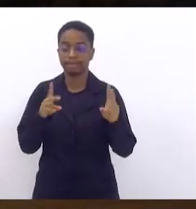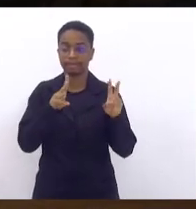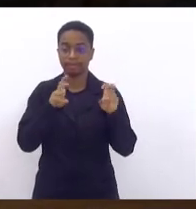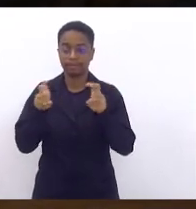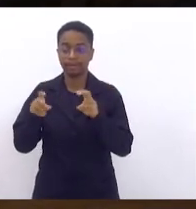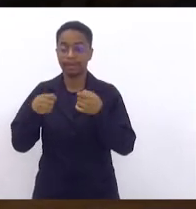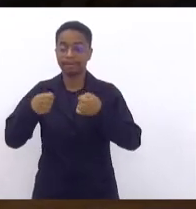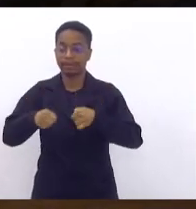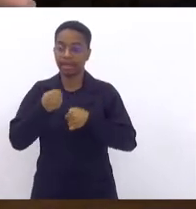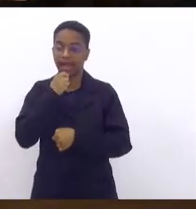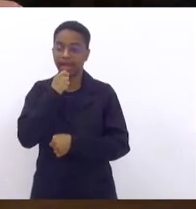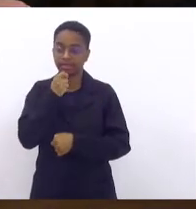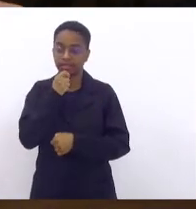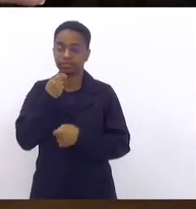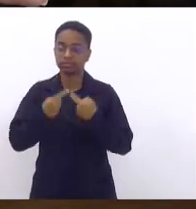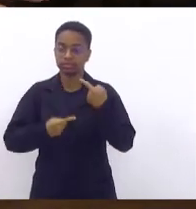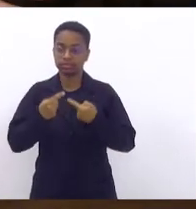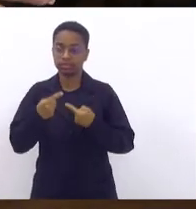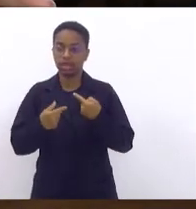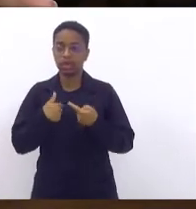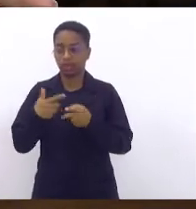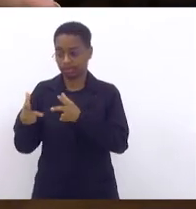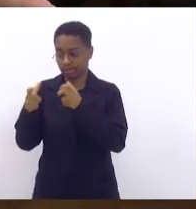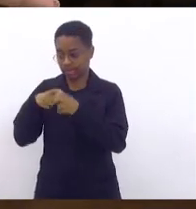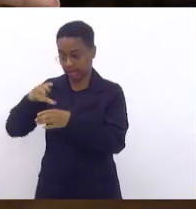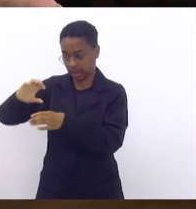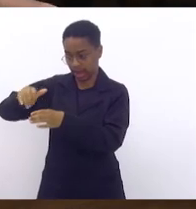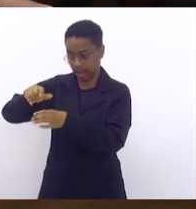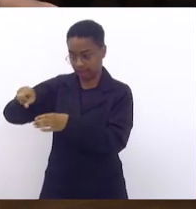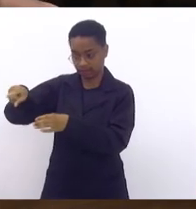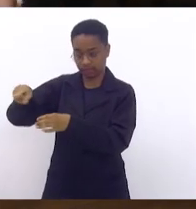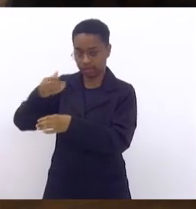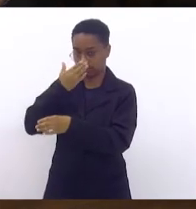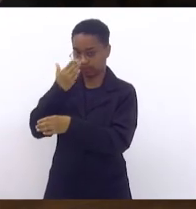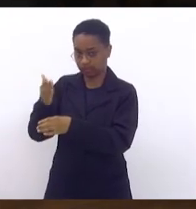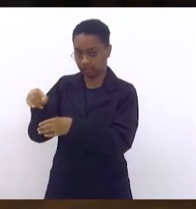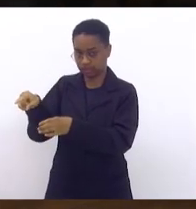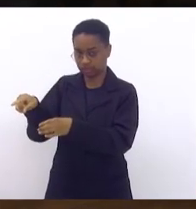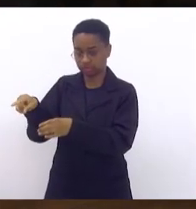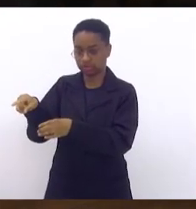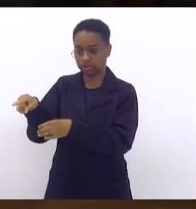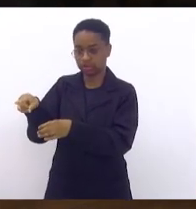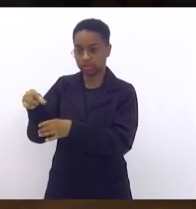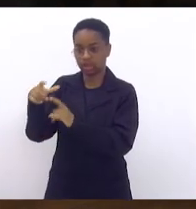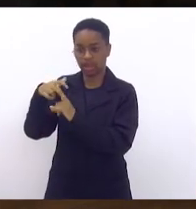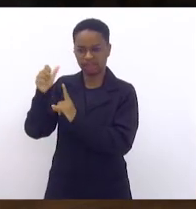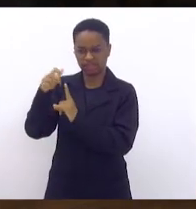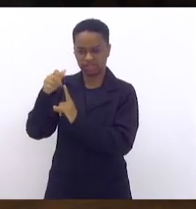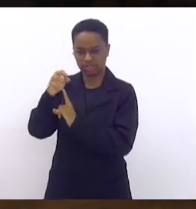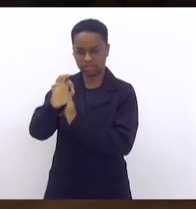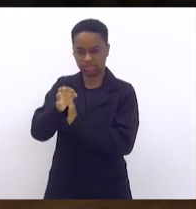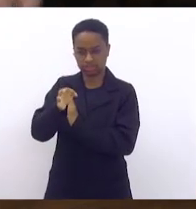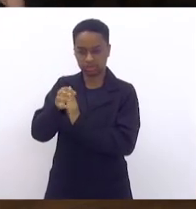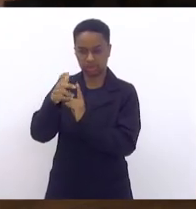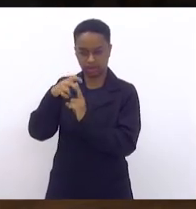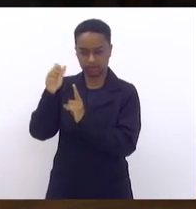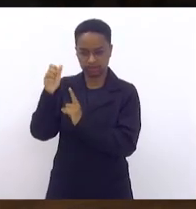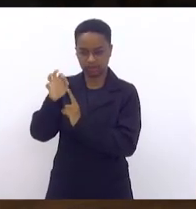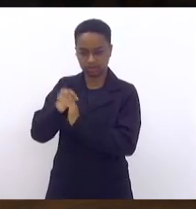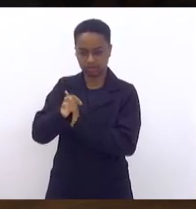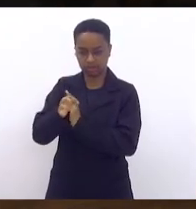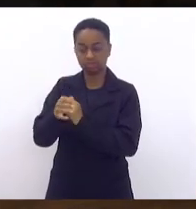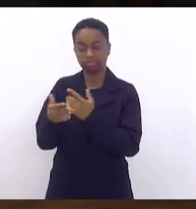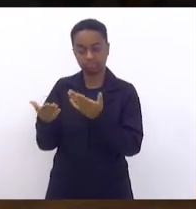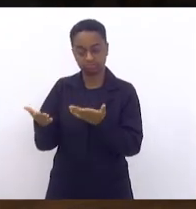ser muito trabalhado por exemplo eu visualizo aqui uma garrafinha que tá aqui a minha frente de refrigerante não é isso é de